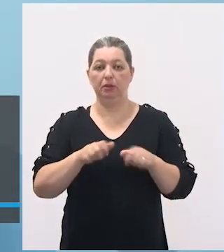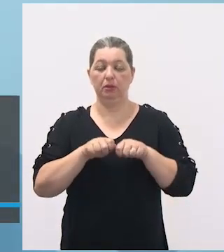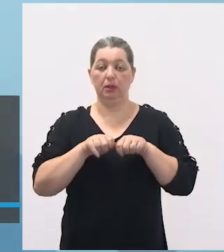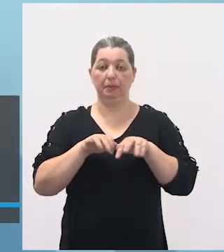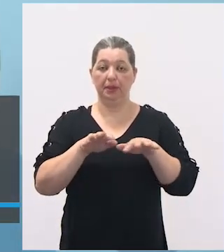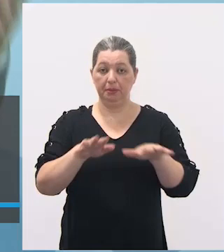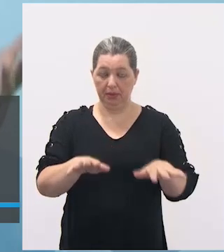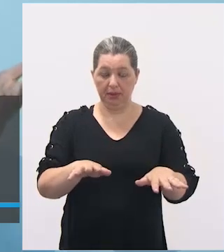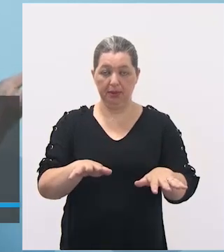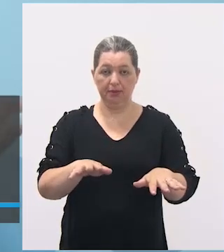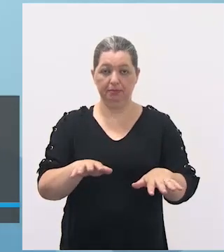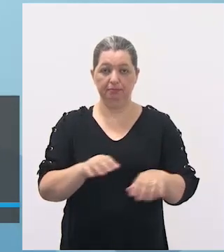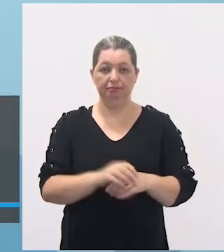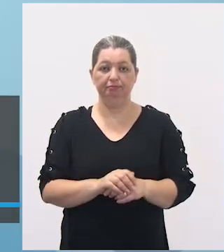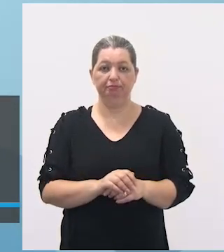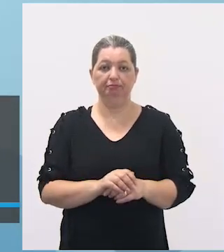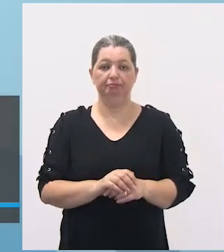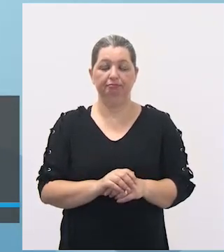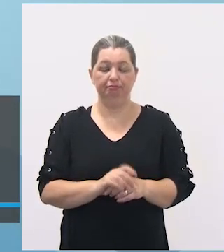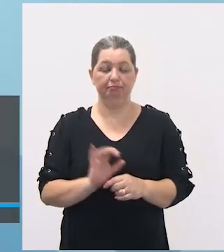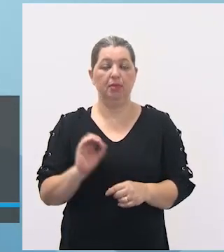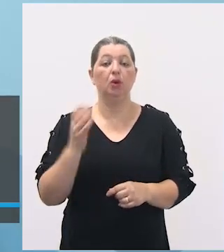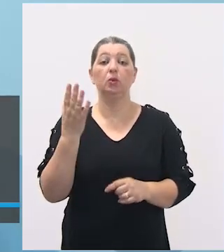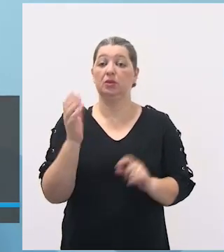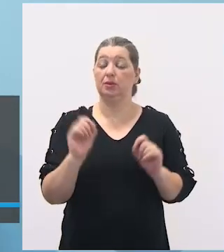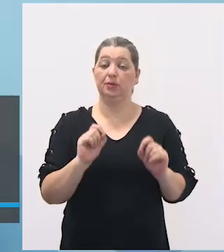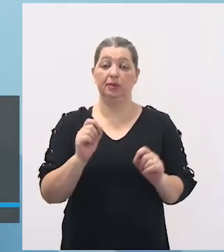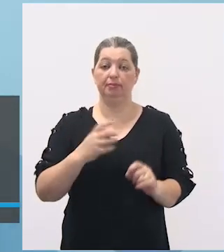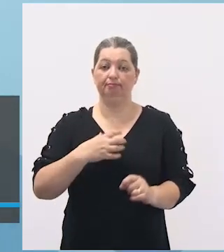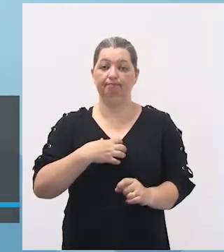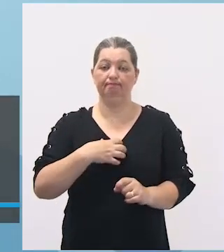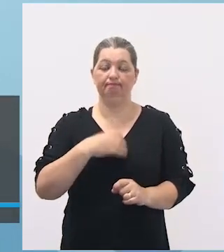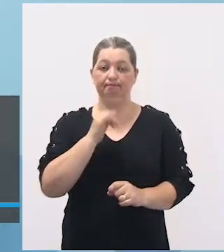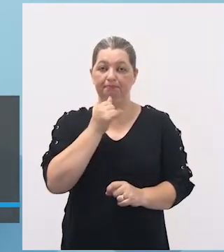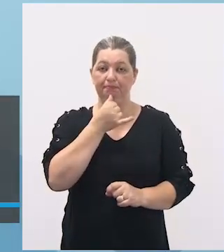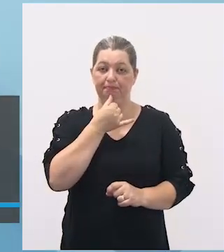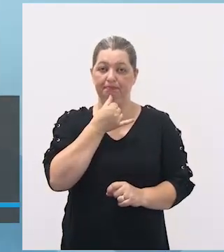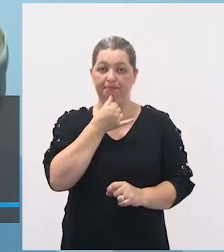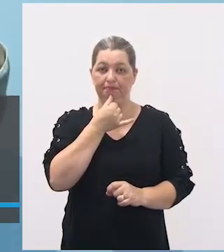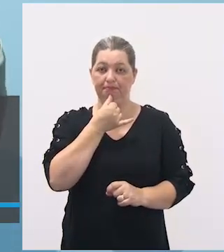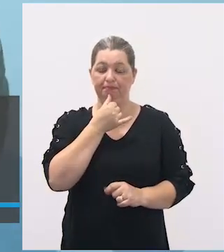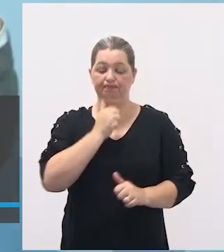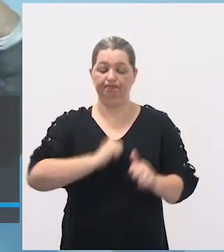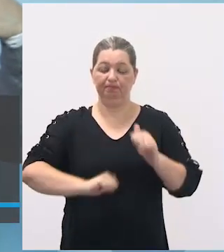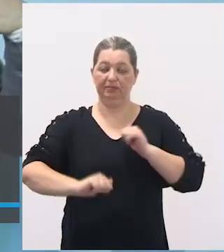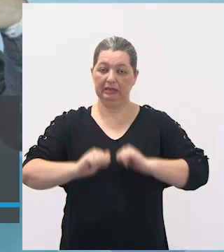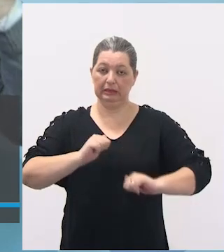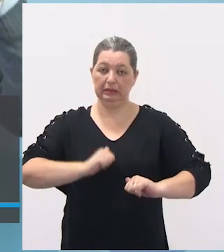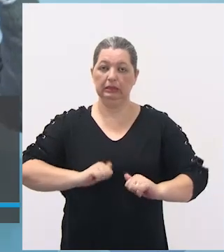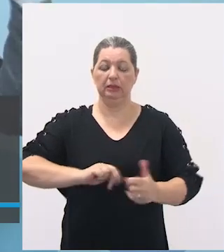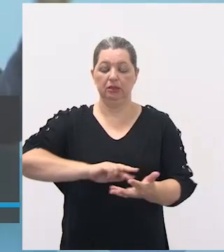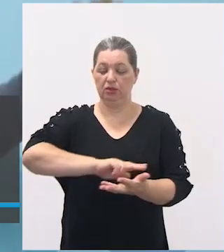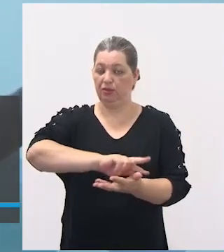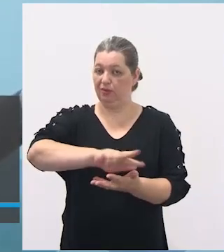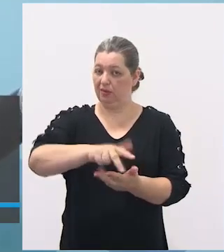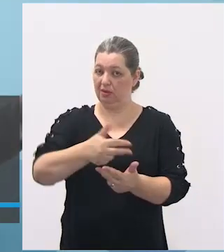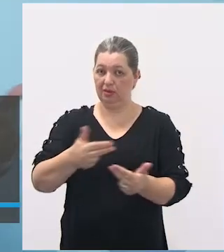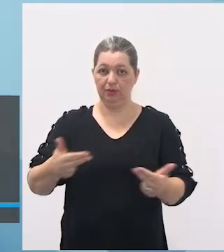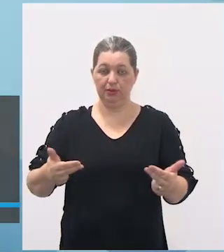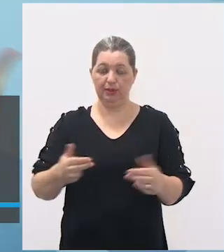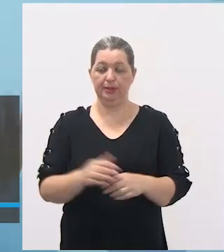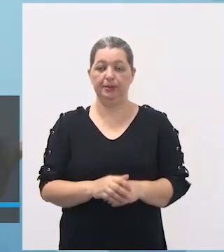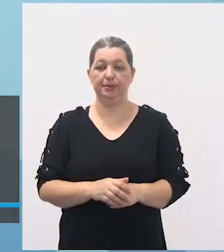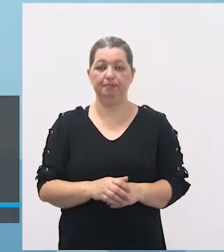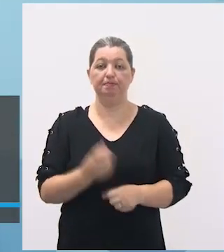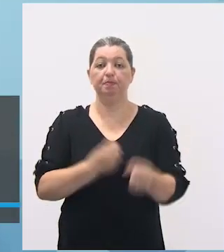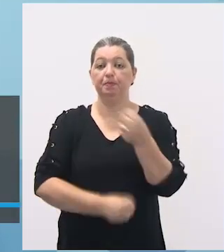volume de tristeza muito grande para todo mundo, ansiedade, enfim. A gente passou o ano